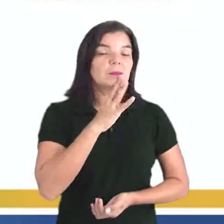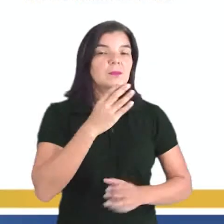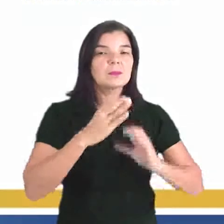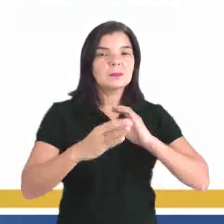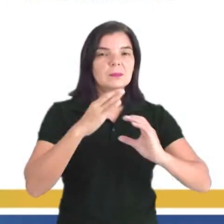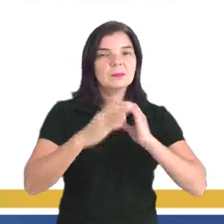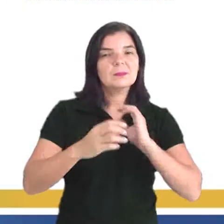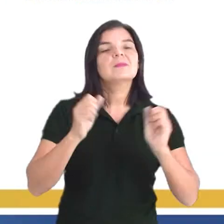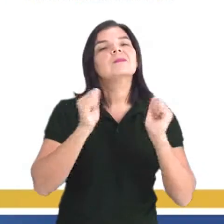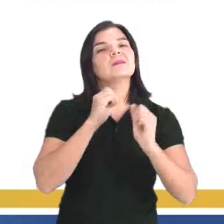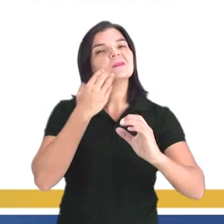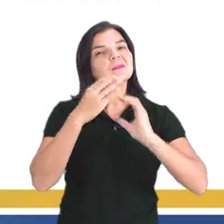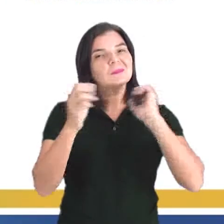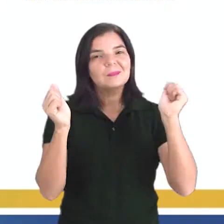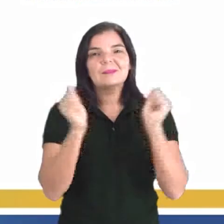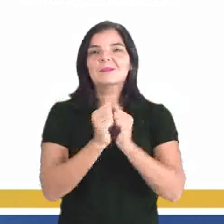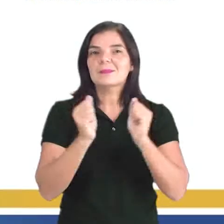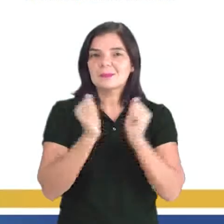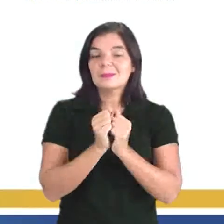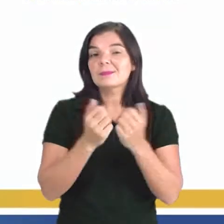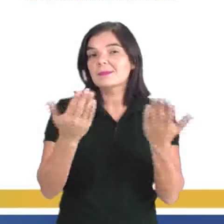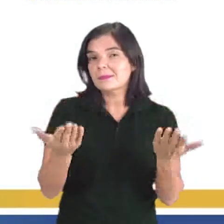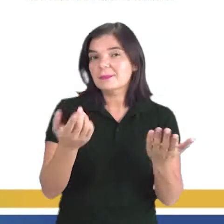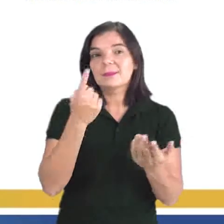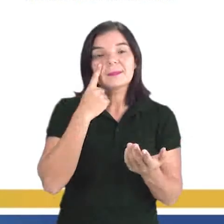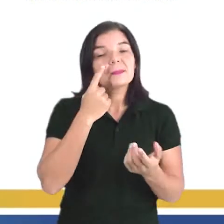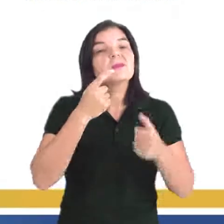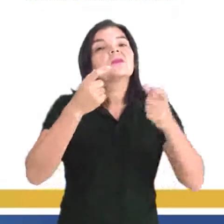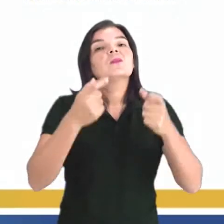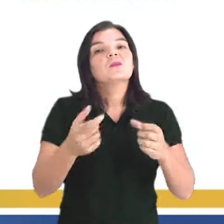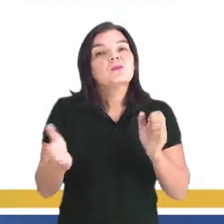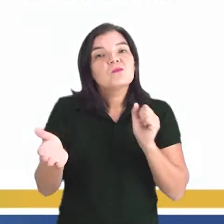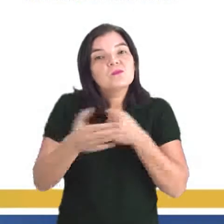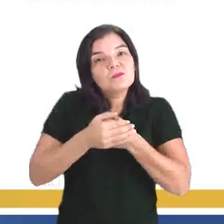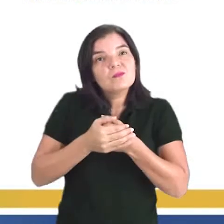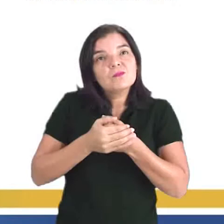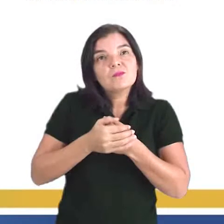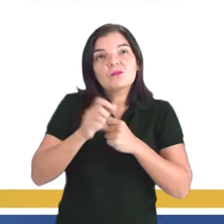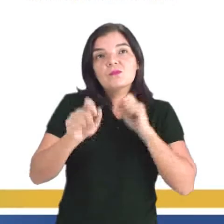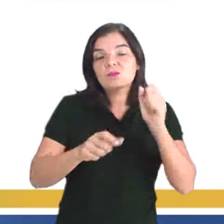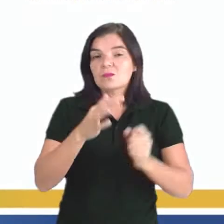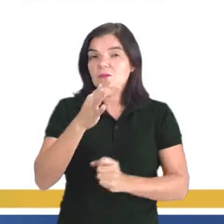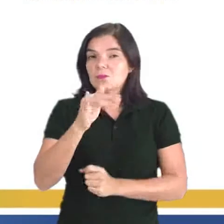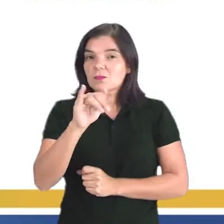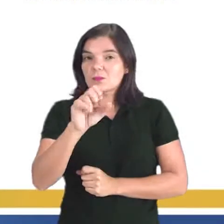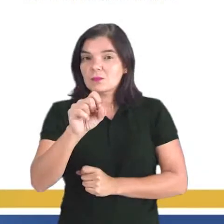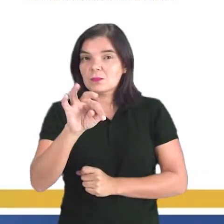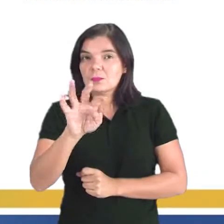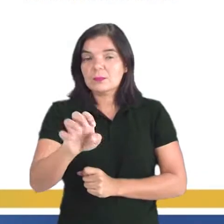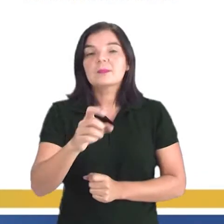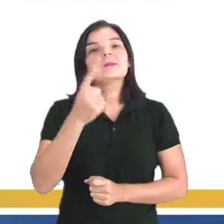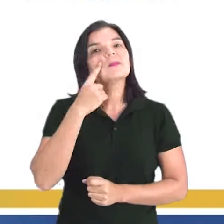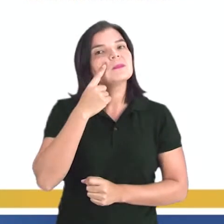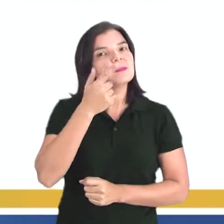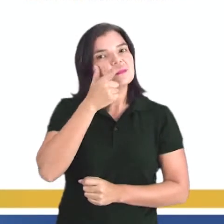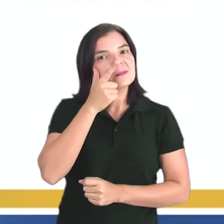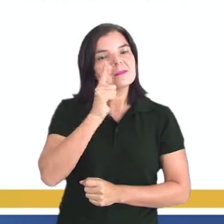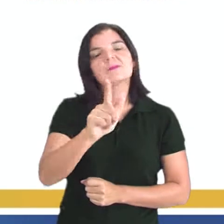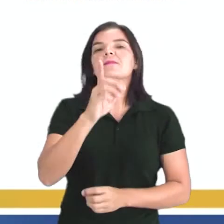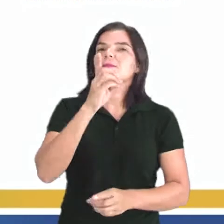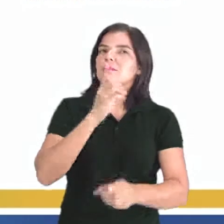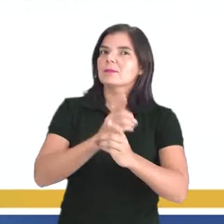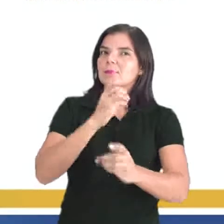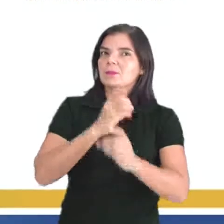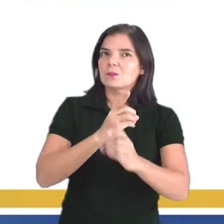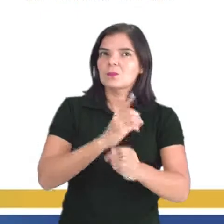tenho certeza que cantou junto. Então, vamos ver aí onde é que está escondido o nosso First Conditional. Se vocês